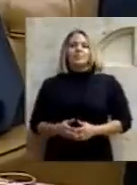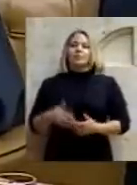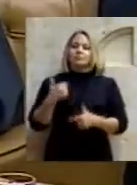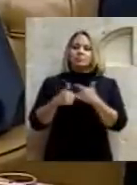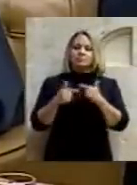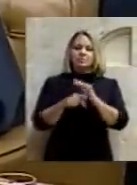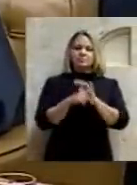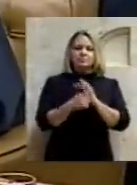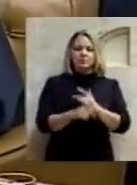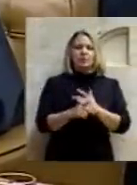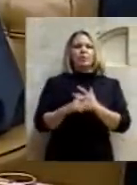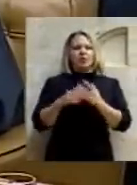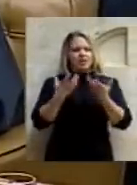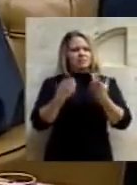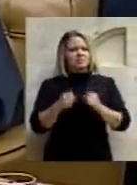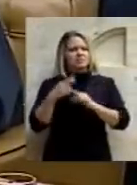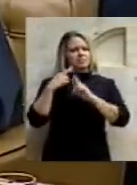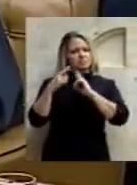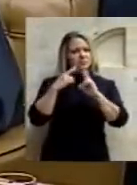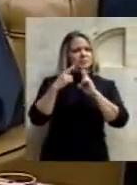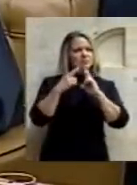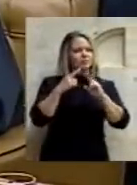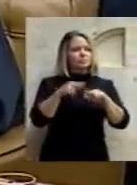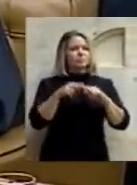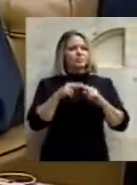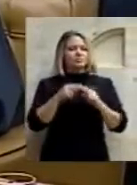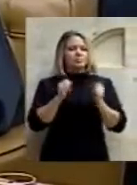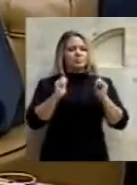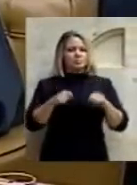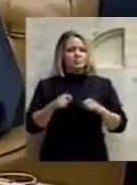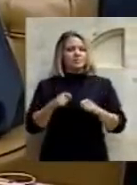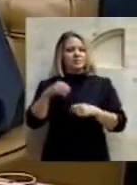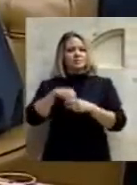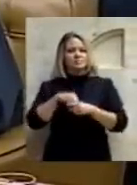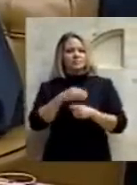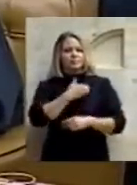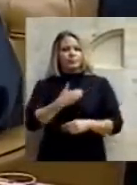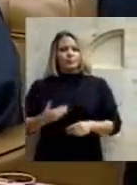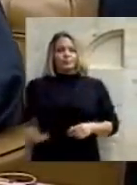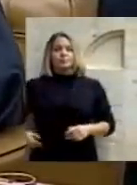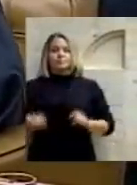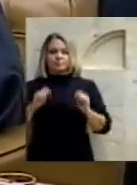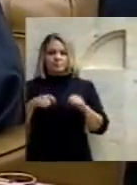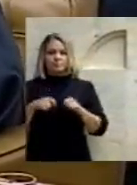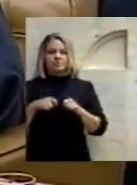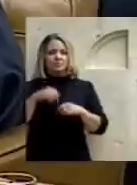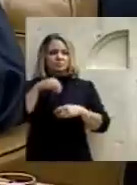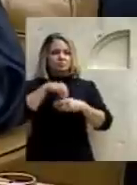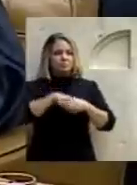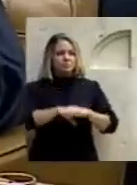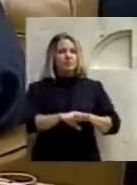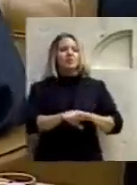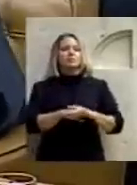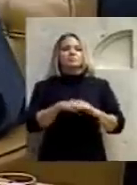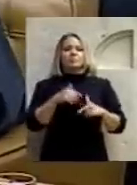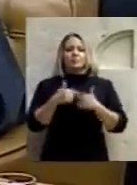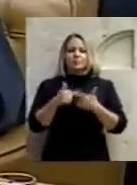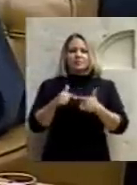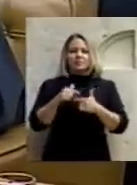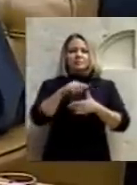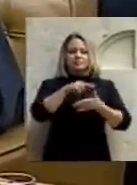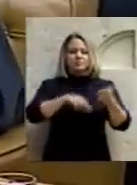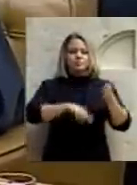críticas, principalmente sobre a sua capacidade institucional para ser o intérprete por excelência do